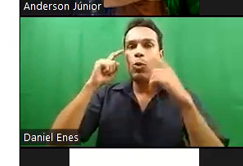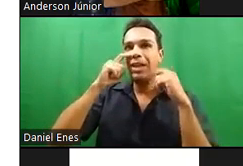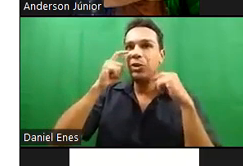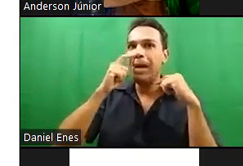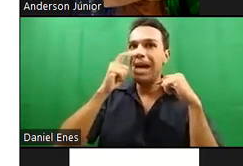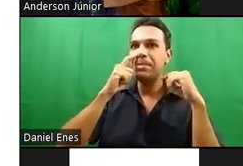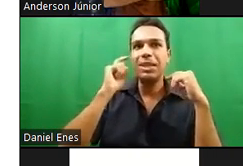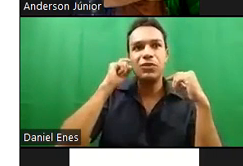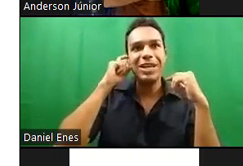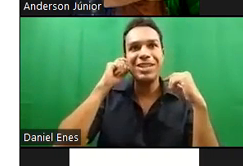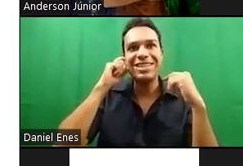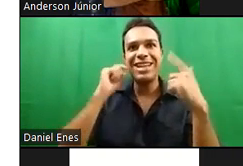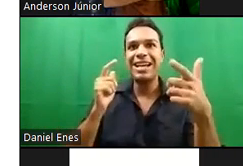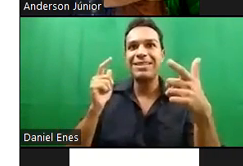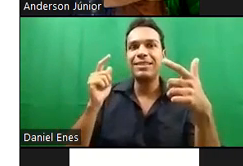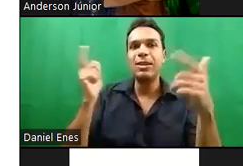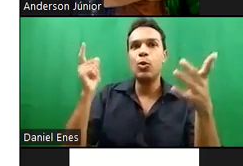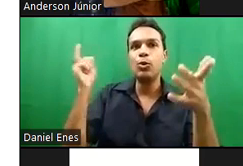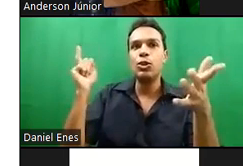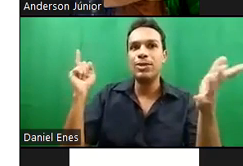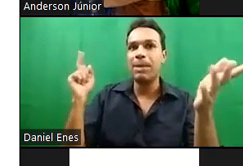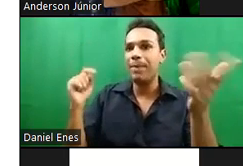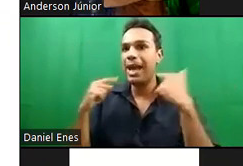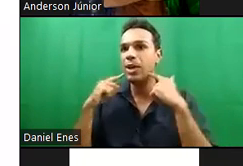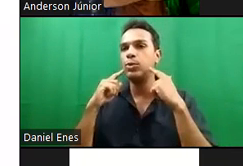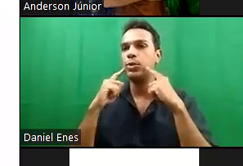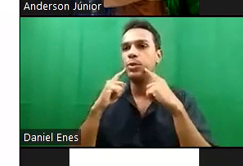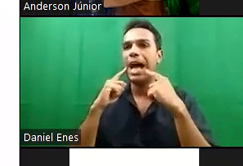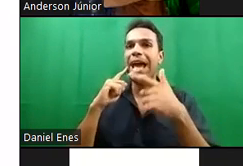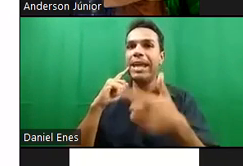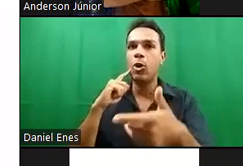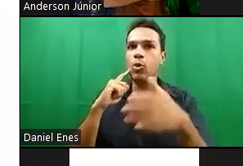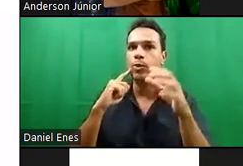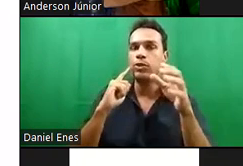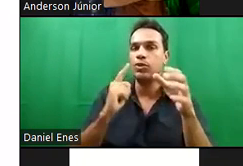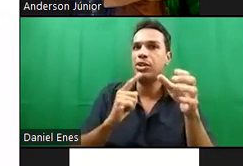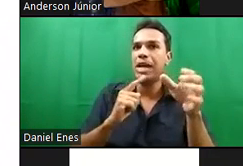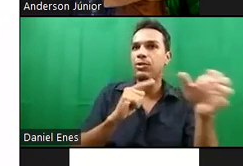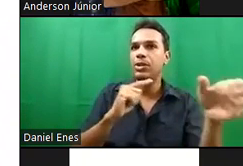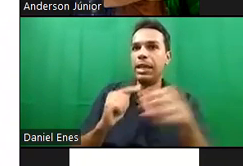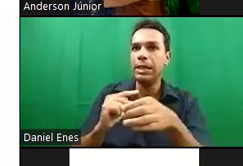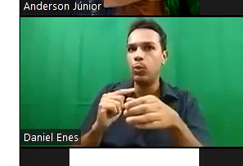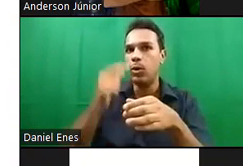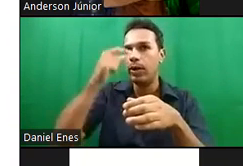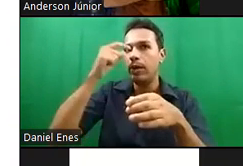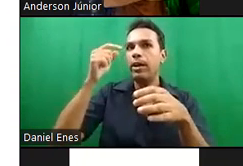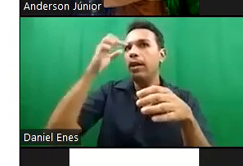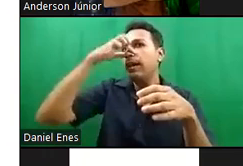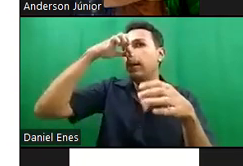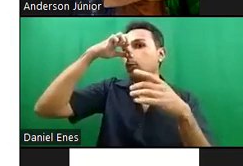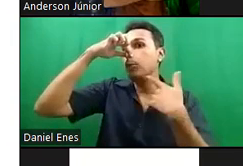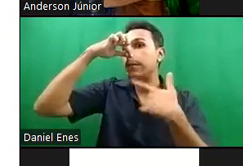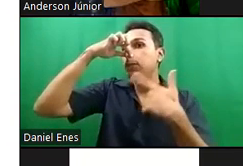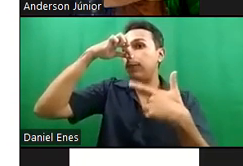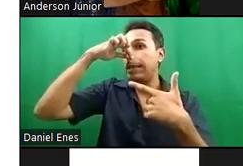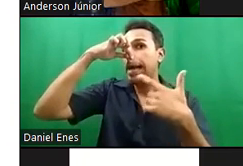o ar não passa pelas vias nasais. Então, com os sons abertos, A, E, O, U, e os fechados, E e O,